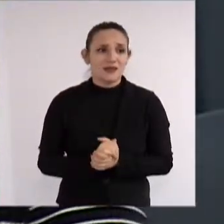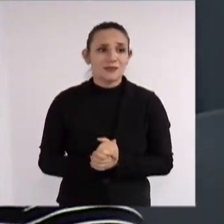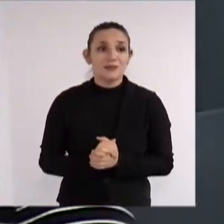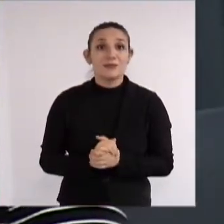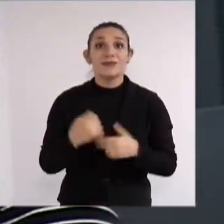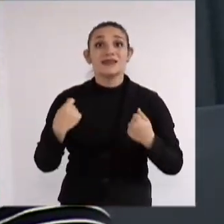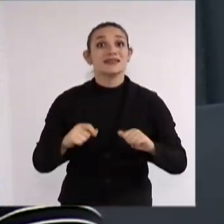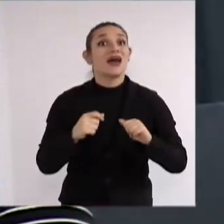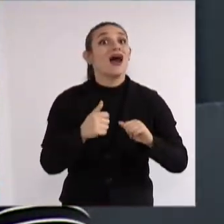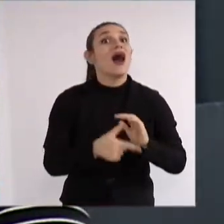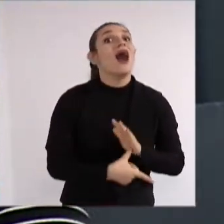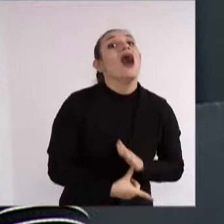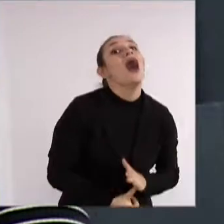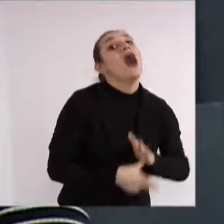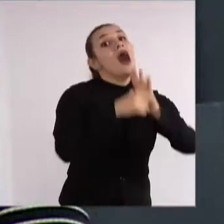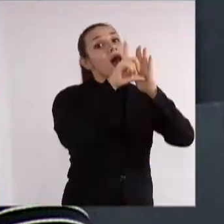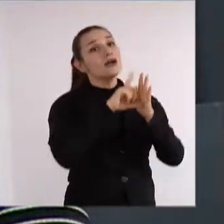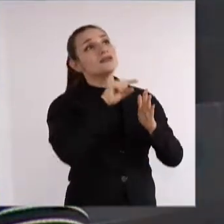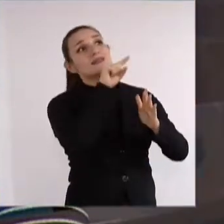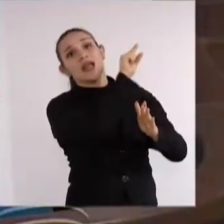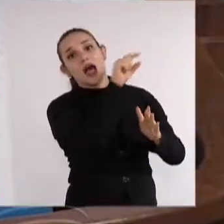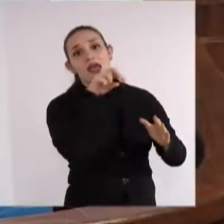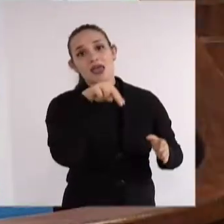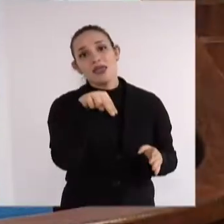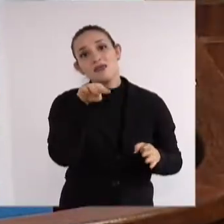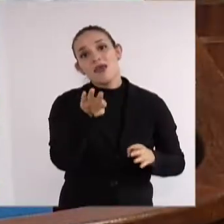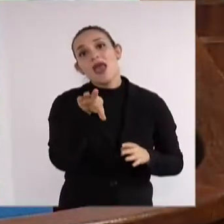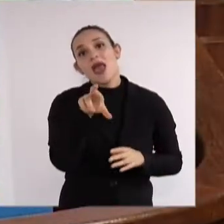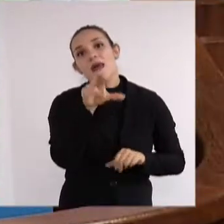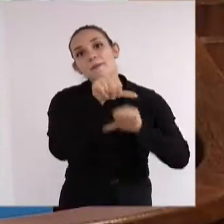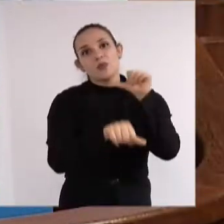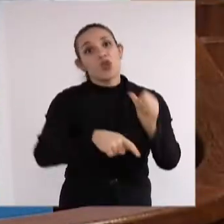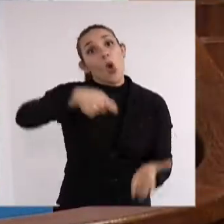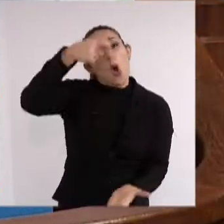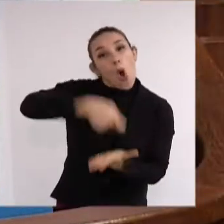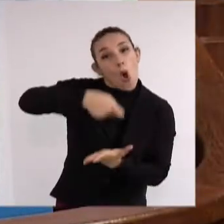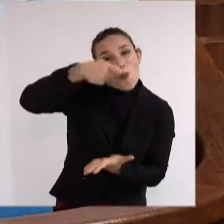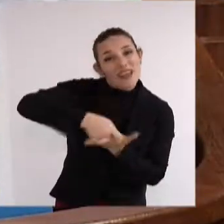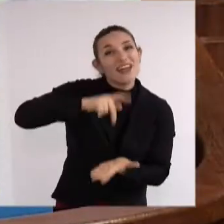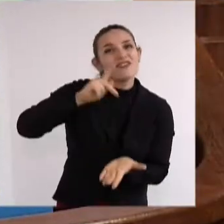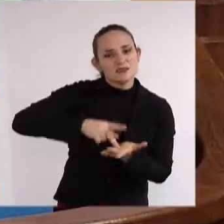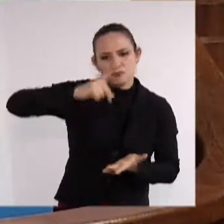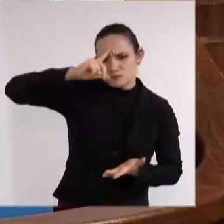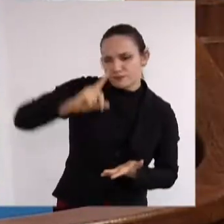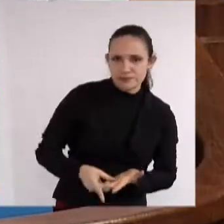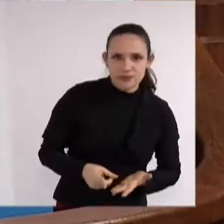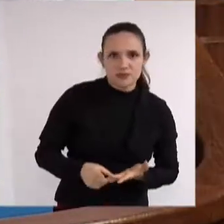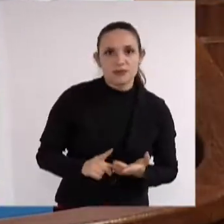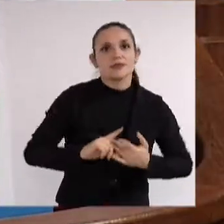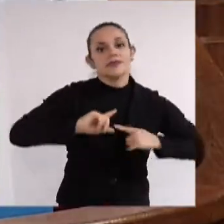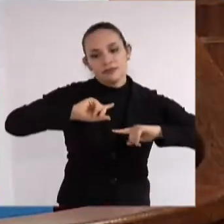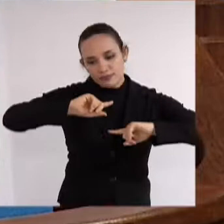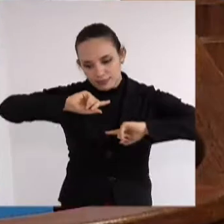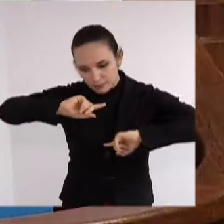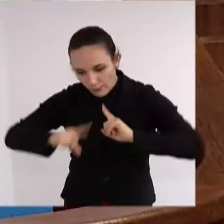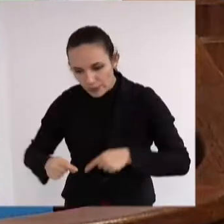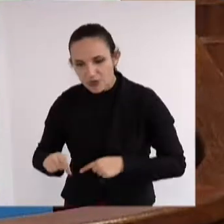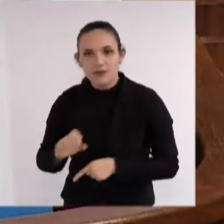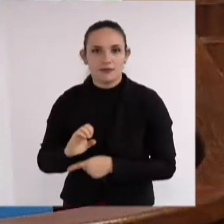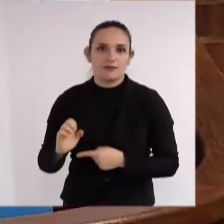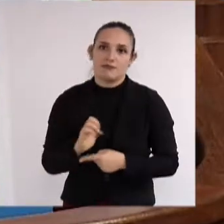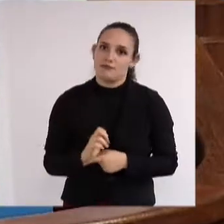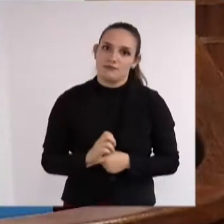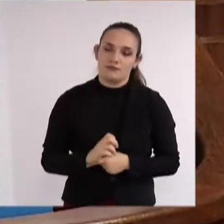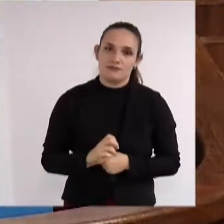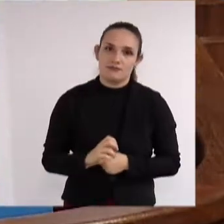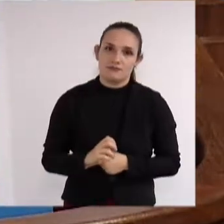mudança da NBR, da norma brasileira, não é, da Associação Brasileira de Normas Técnicas. É ela que tem que